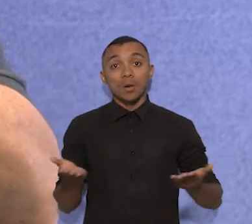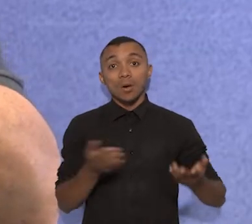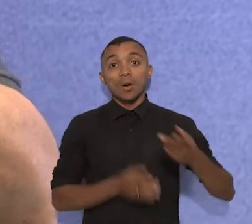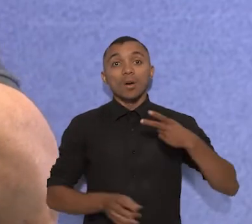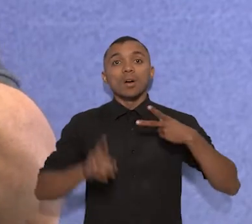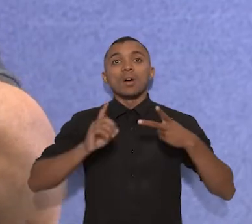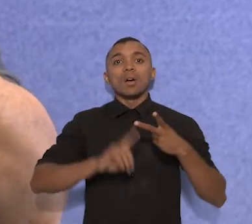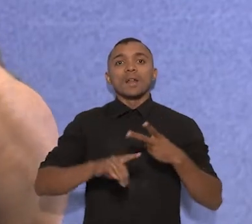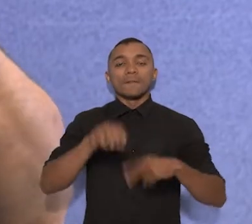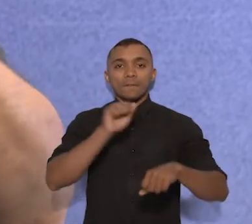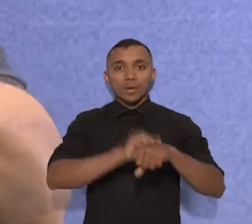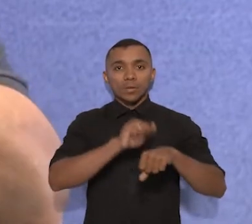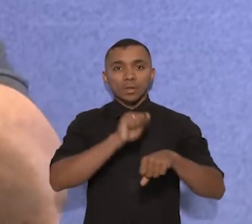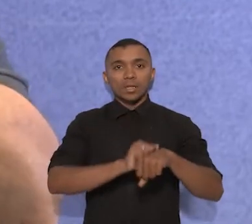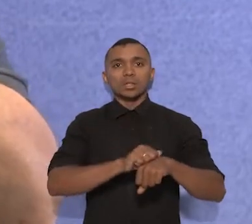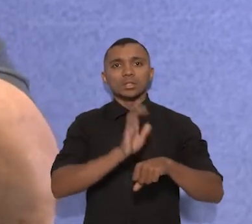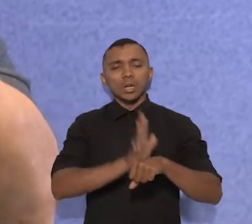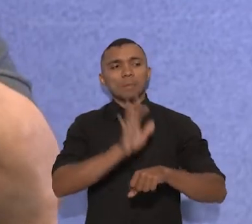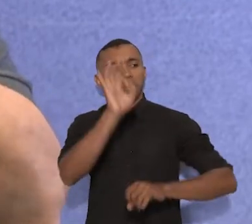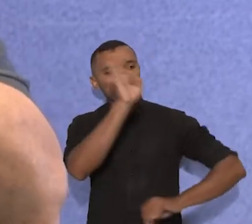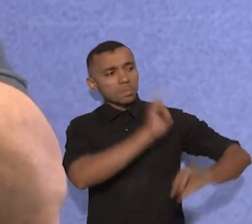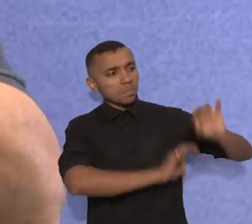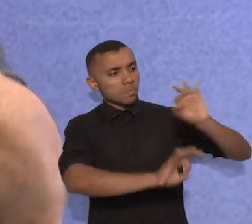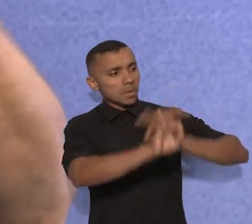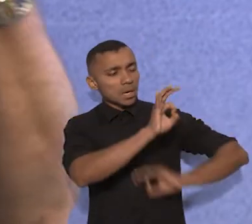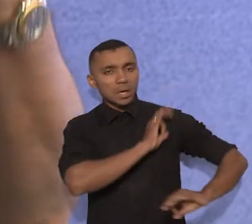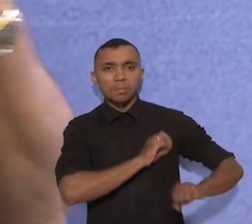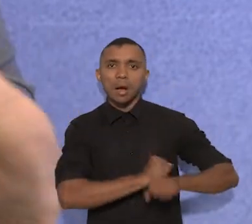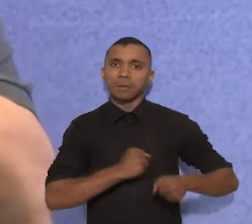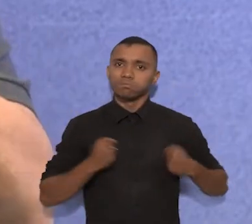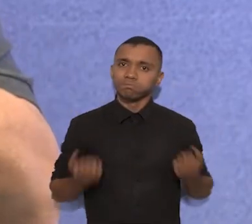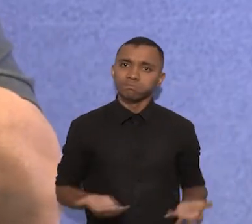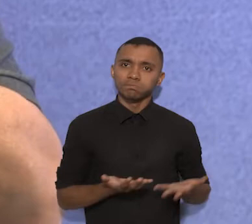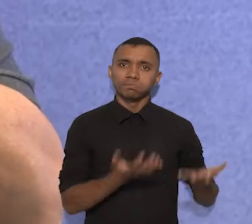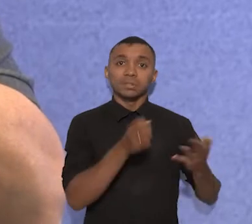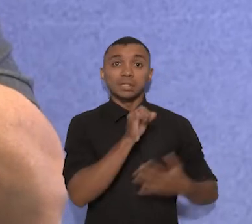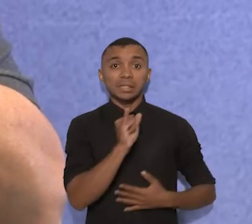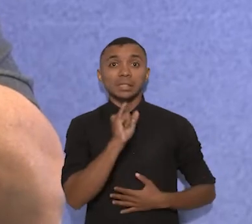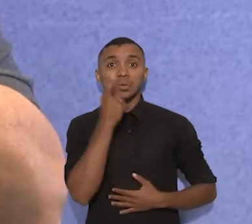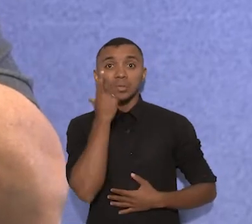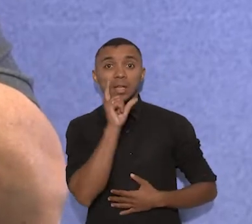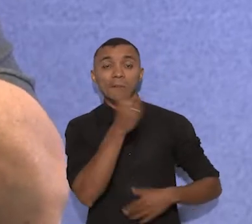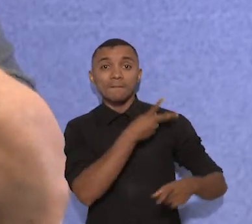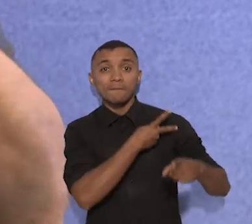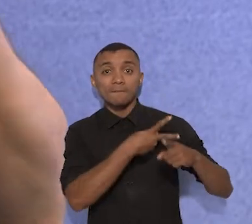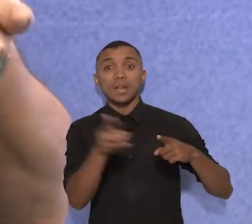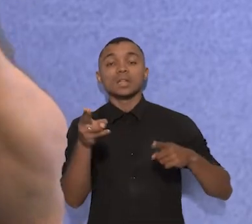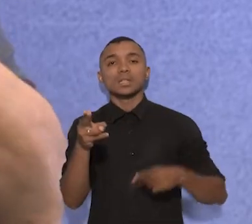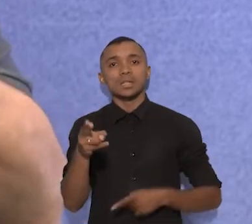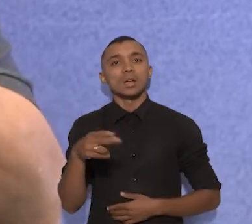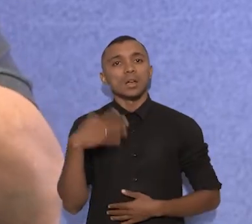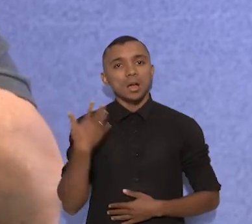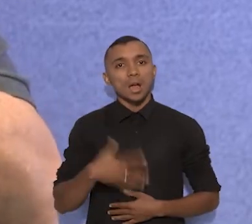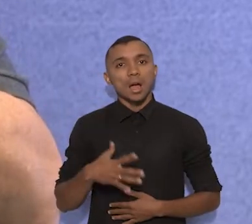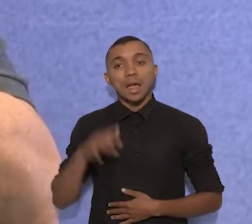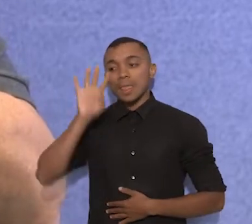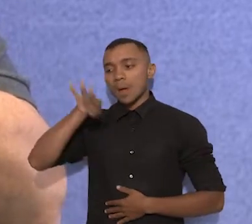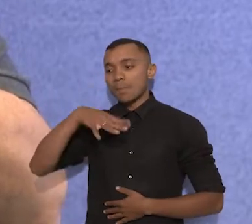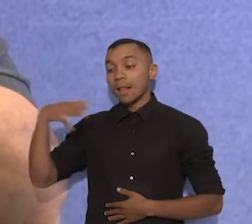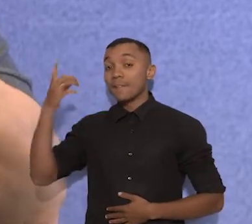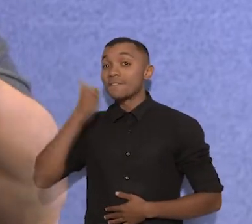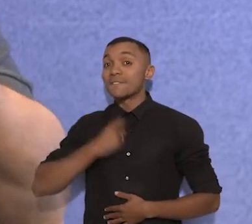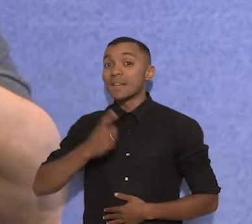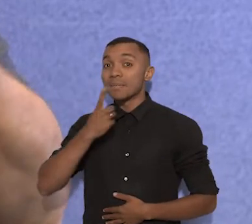final de semana. Todo reforçado, entusiasmado, se trouxer um bom resultado lá de São Paulo, pode sair já da zona de